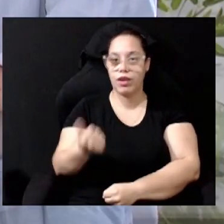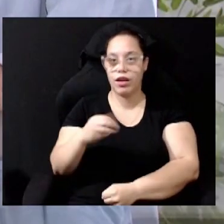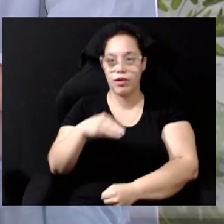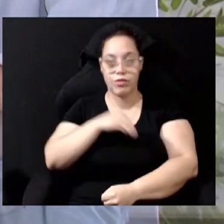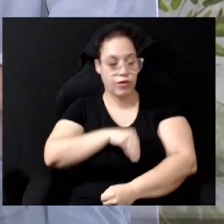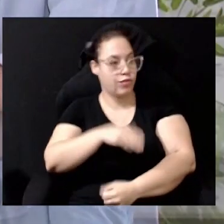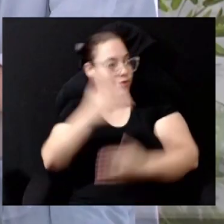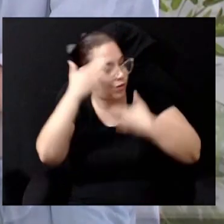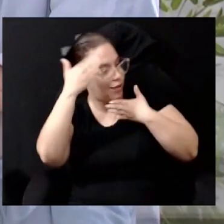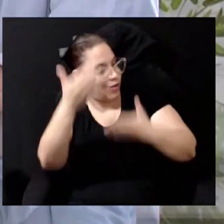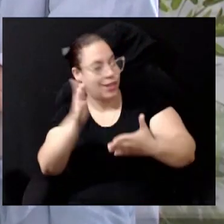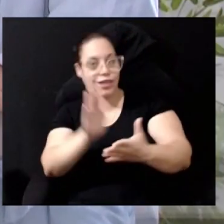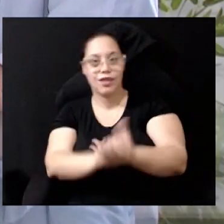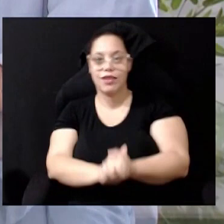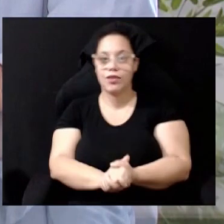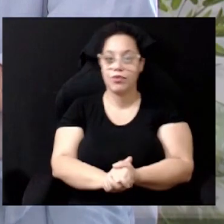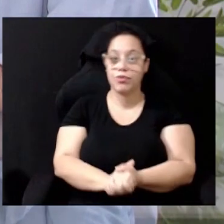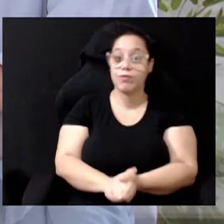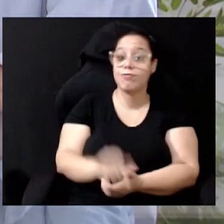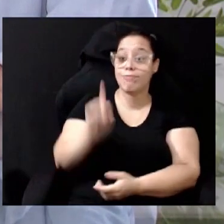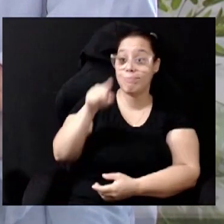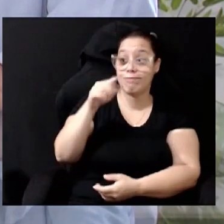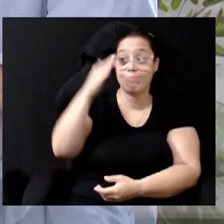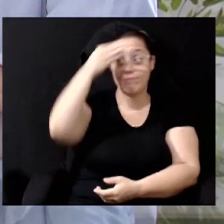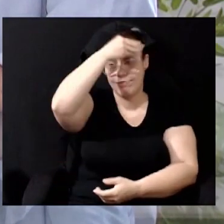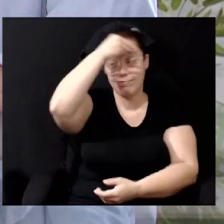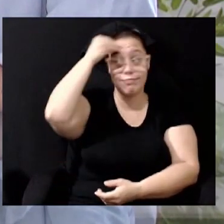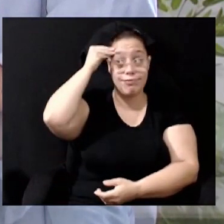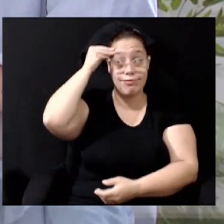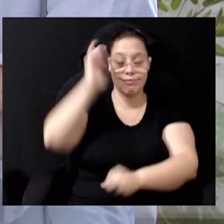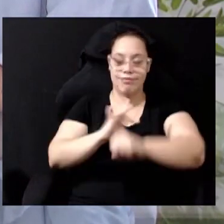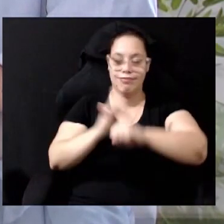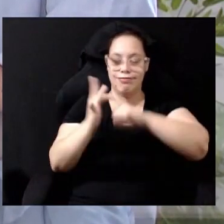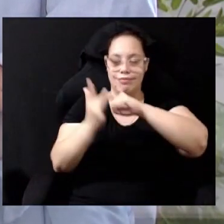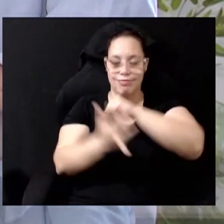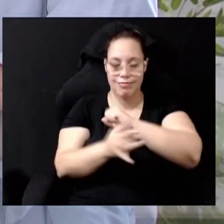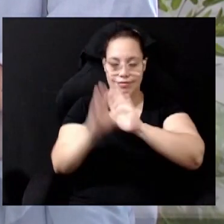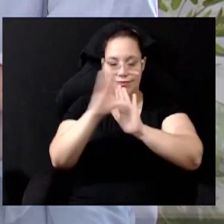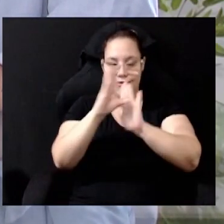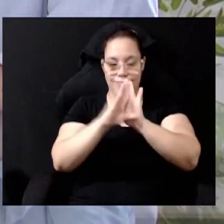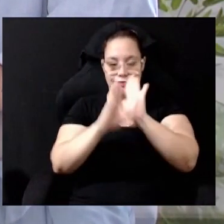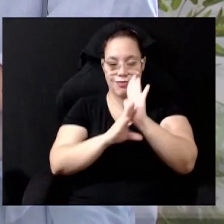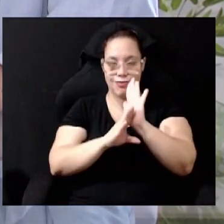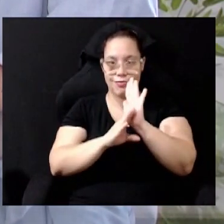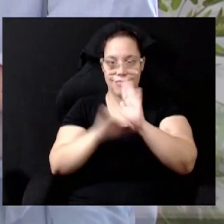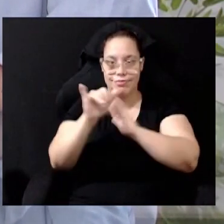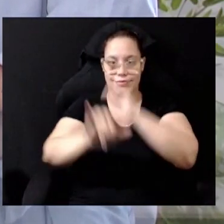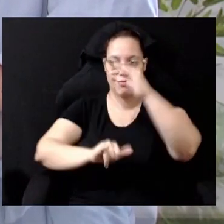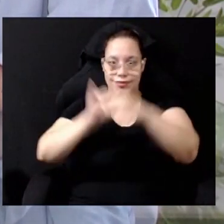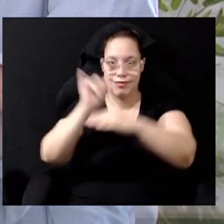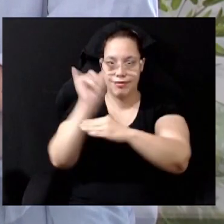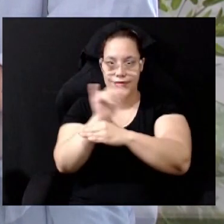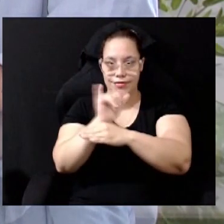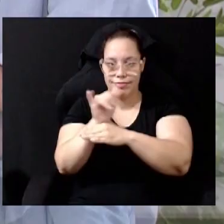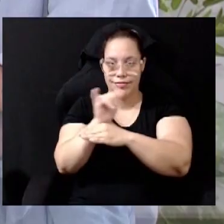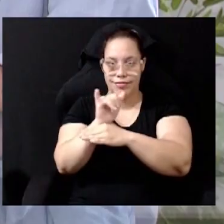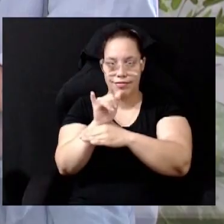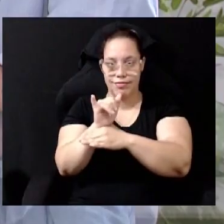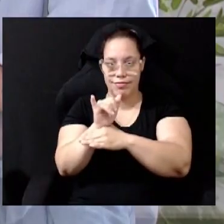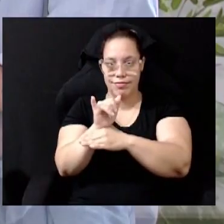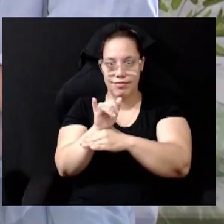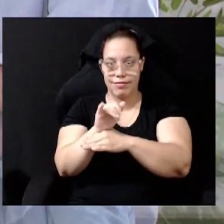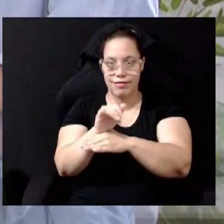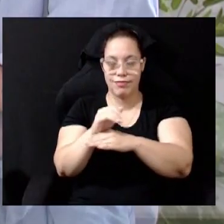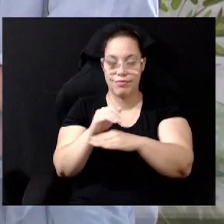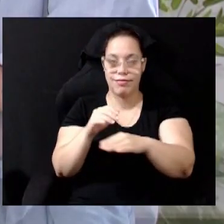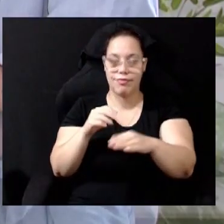obrigado. E pessoal, não se esqueçam de acompanhar toda a nossa programação no YouTube, TV Câmara Campinas, e de nos seguir nas redes